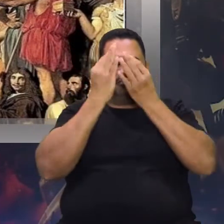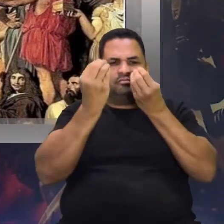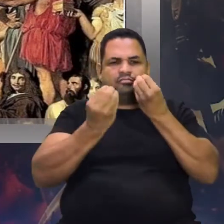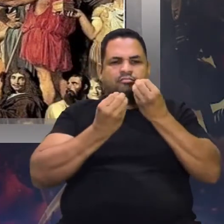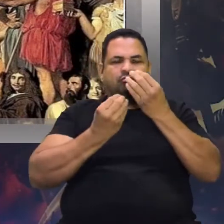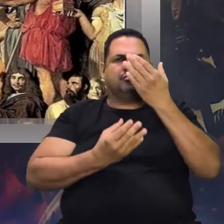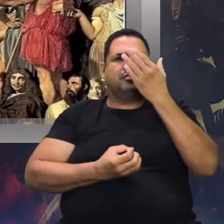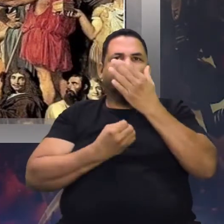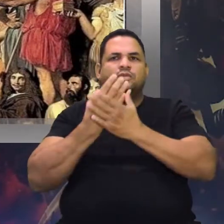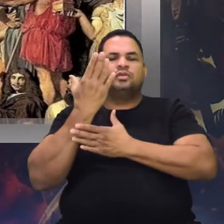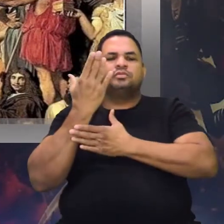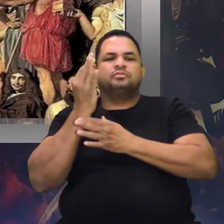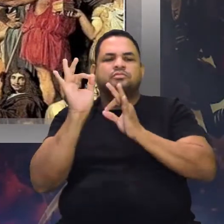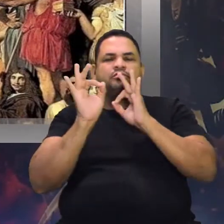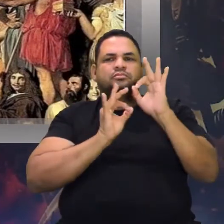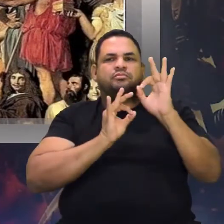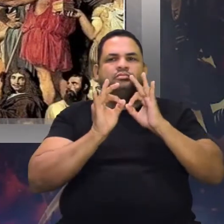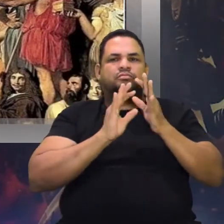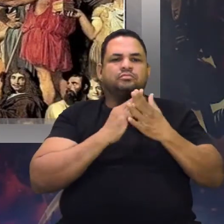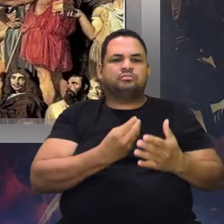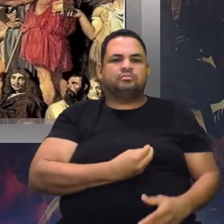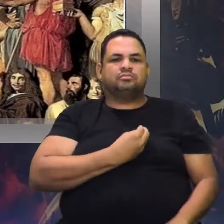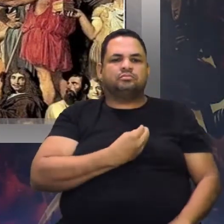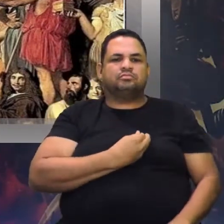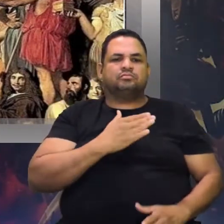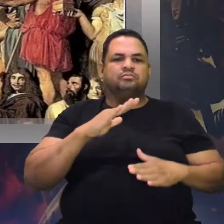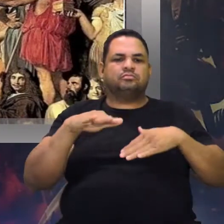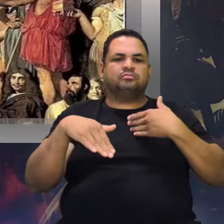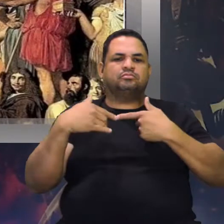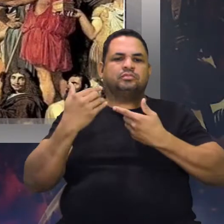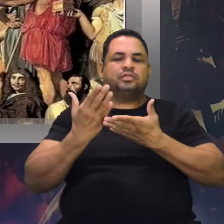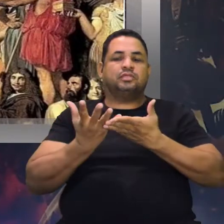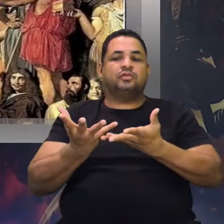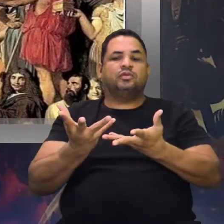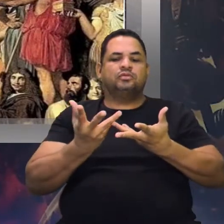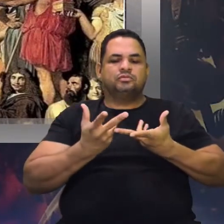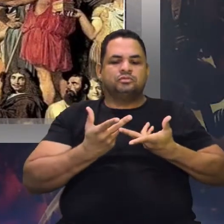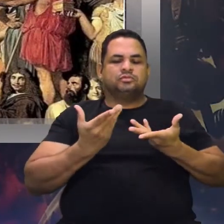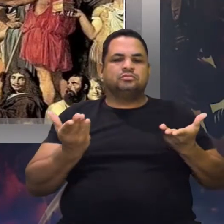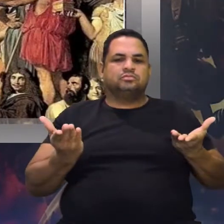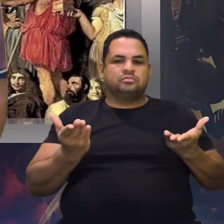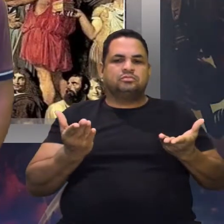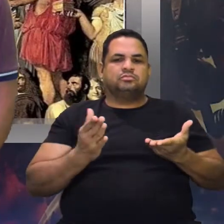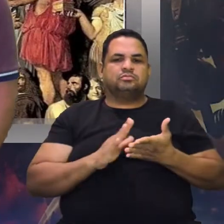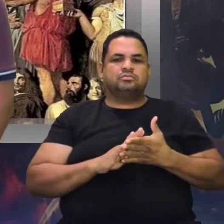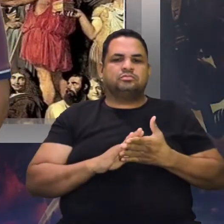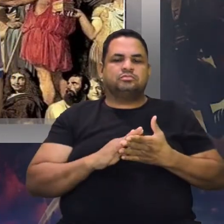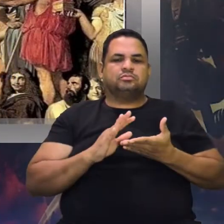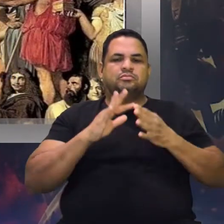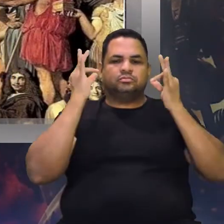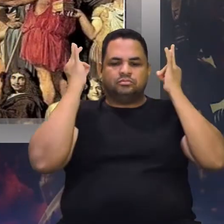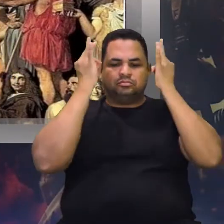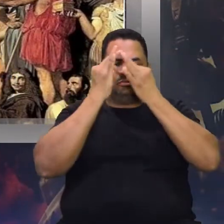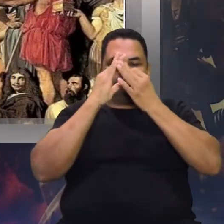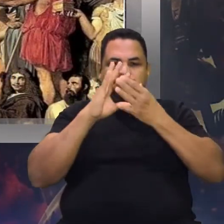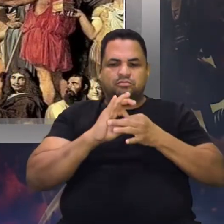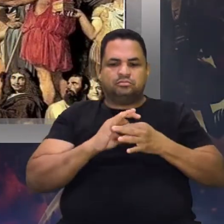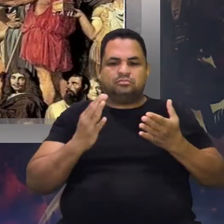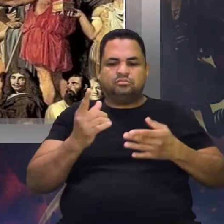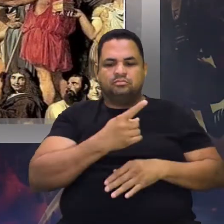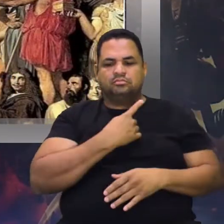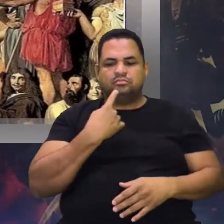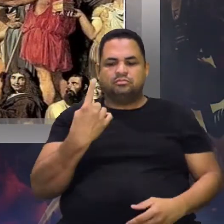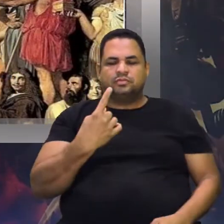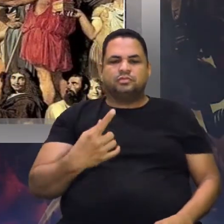ela está presente, quais as heranças que elas deixaram, que os gregos deixaram para